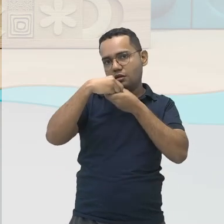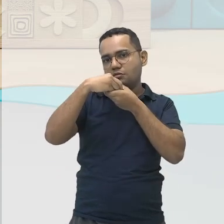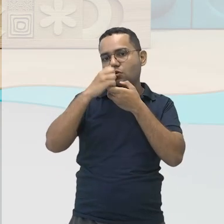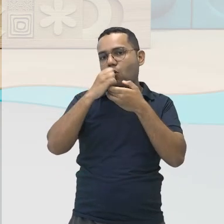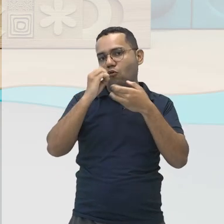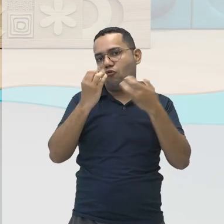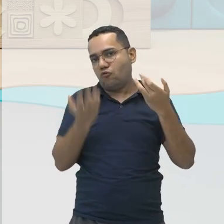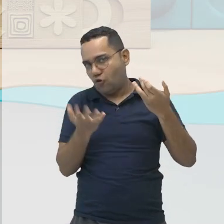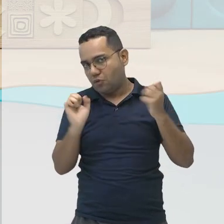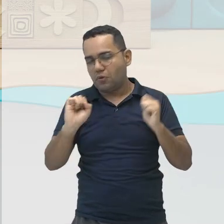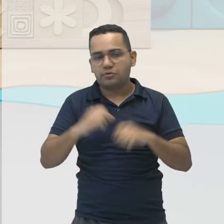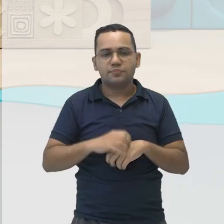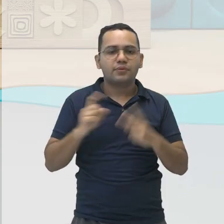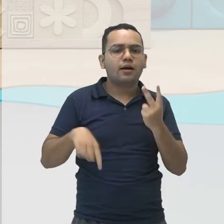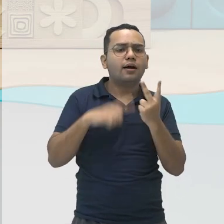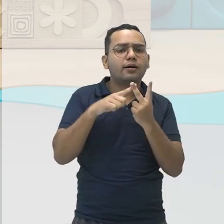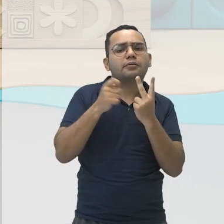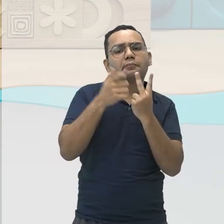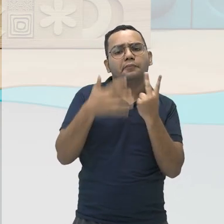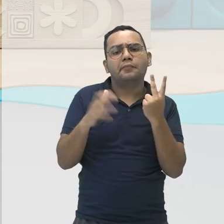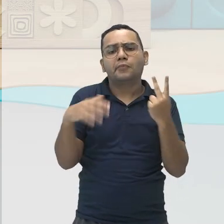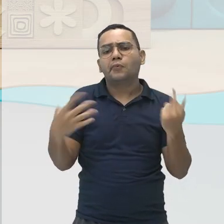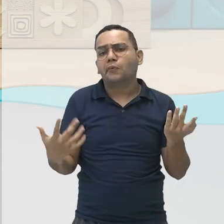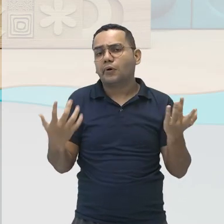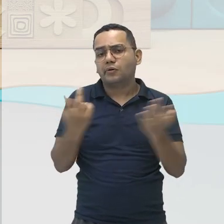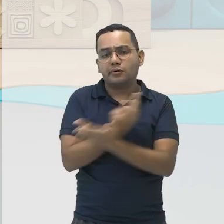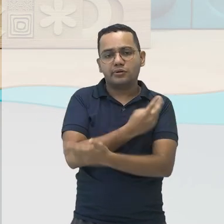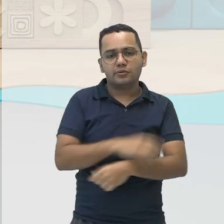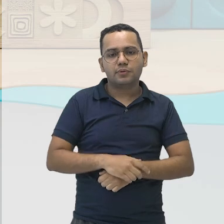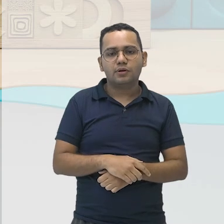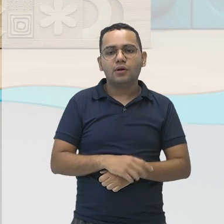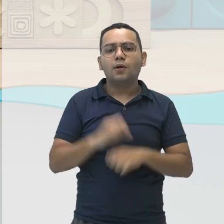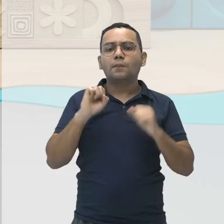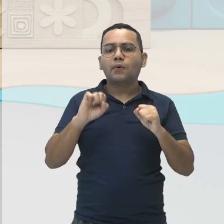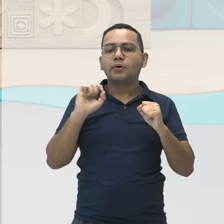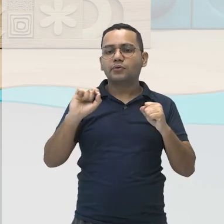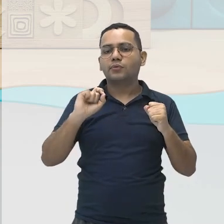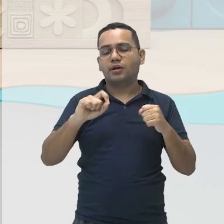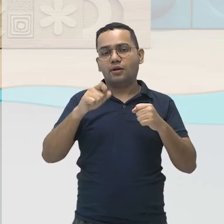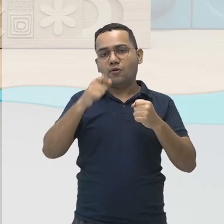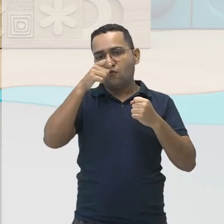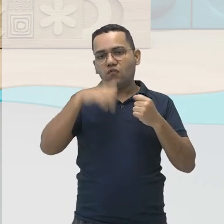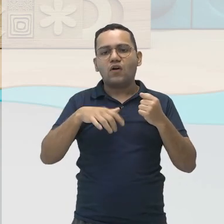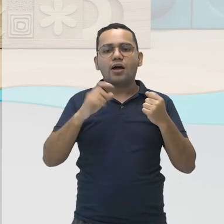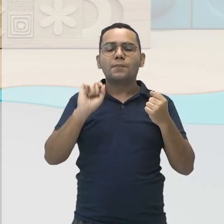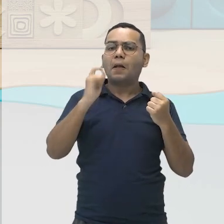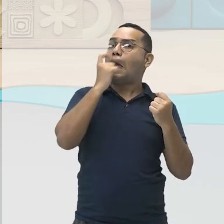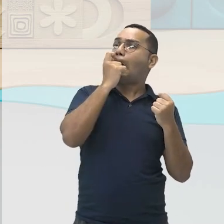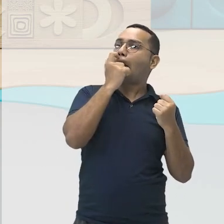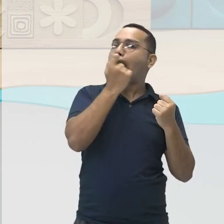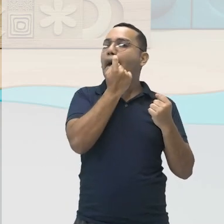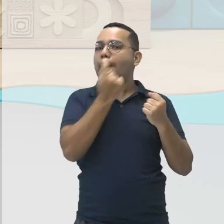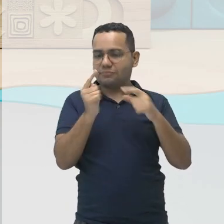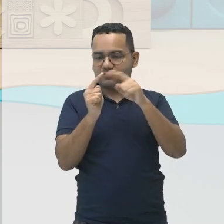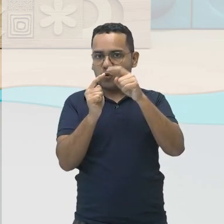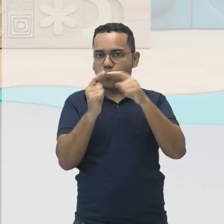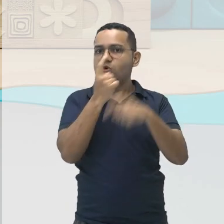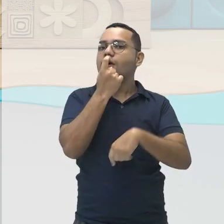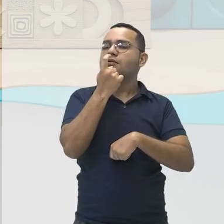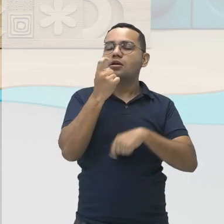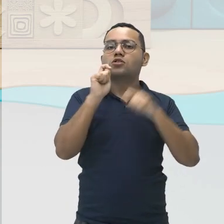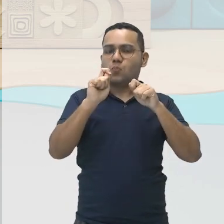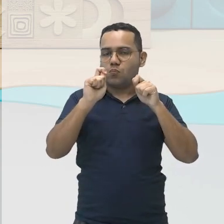suas causas, elas podem ser rompimento dos vasos através das unhas, diminuição da pressão